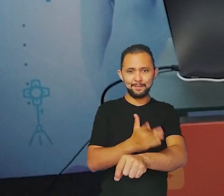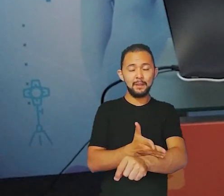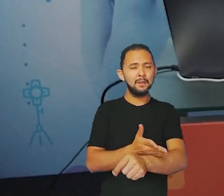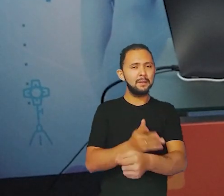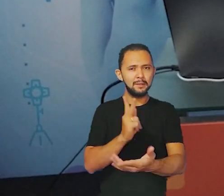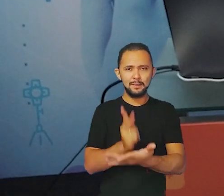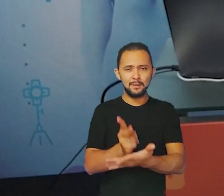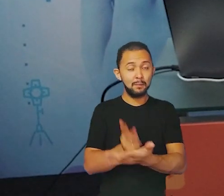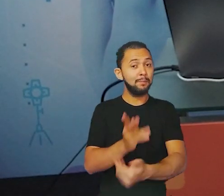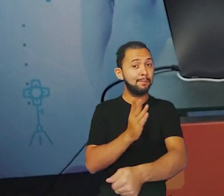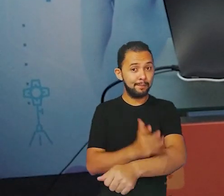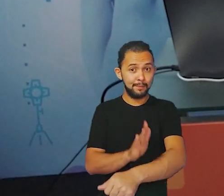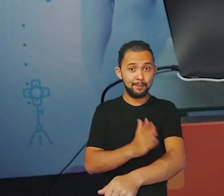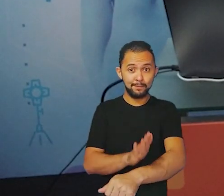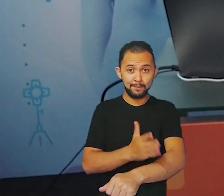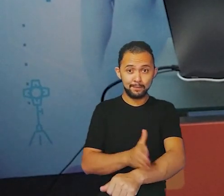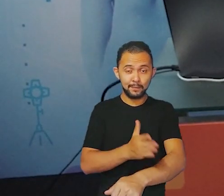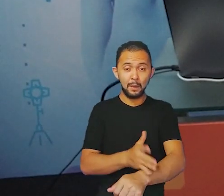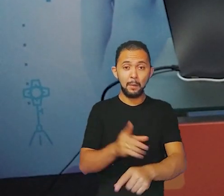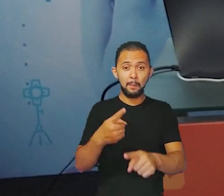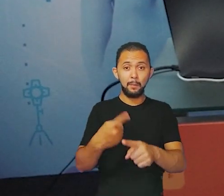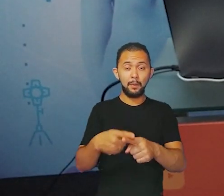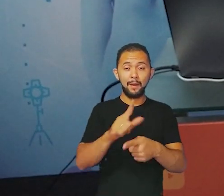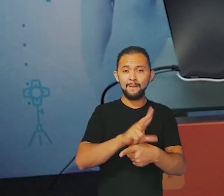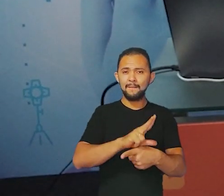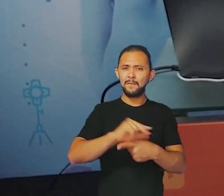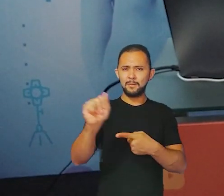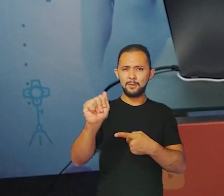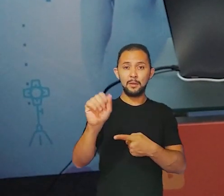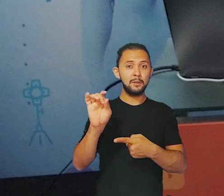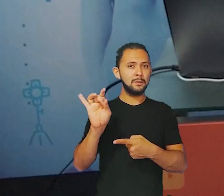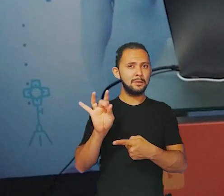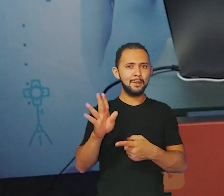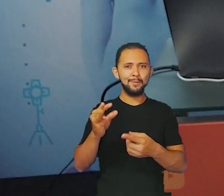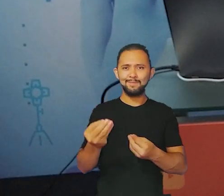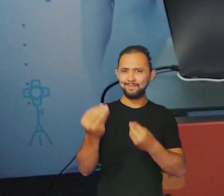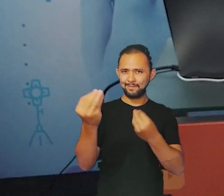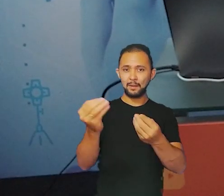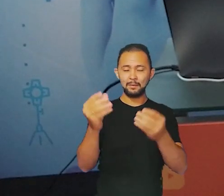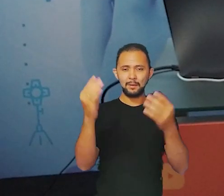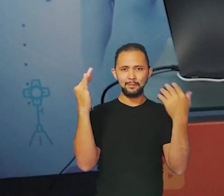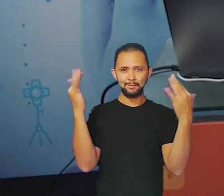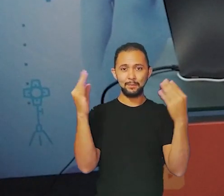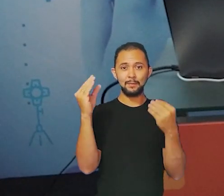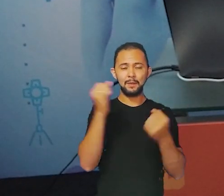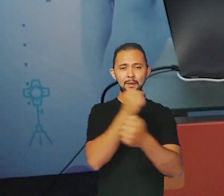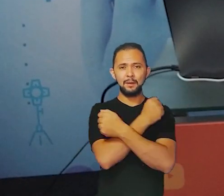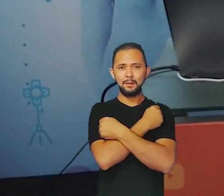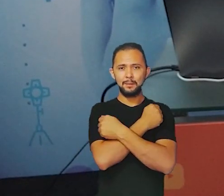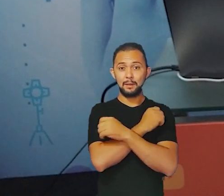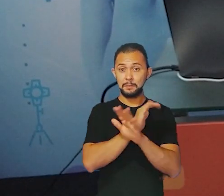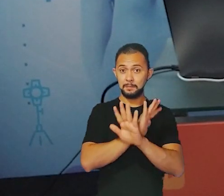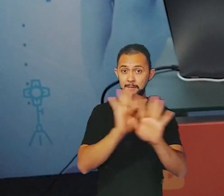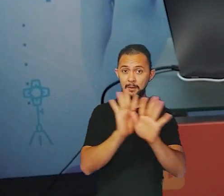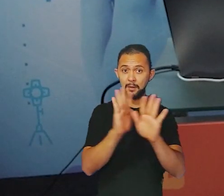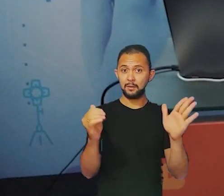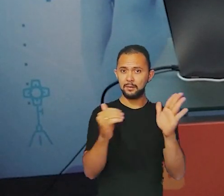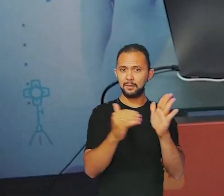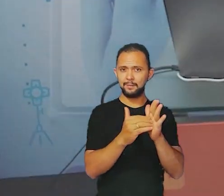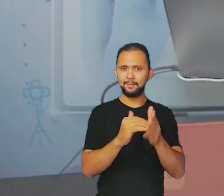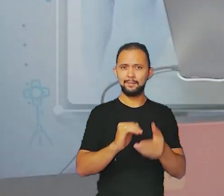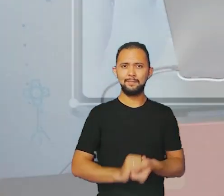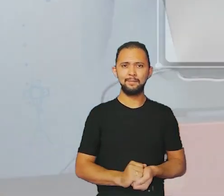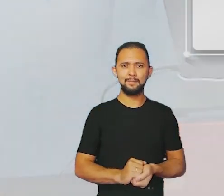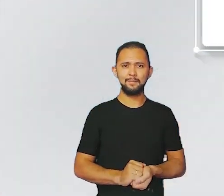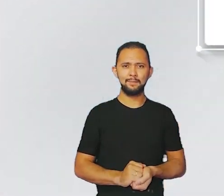Estejam sempre praticando que a vitória, o sucesso é seu. Valeu, pessoal, e até o nosso próximo encontro.